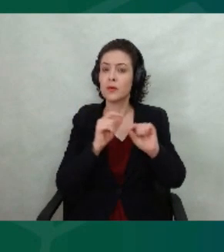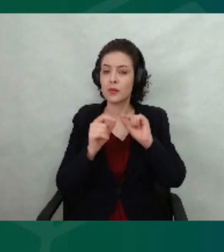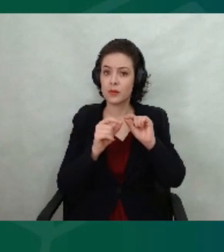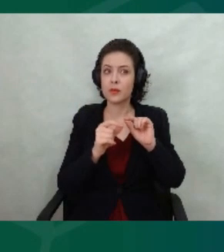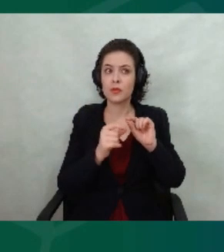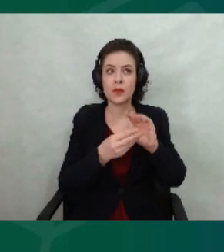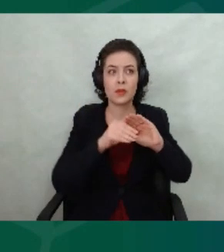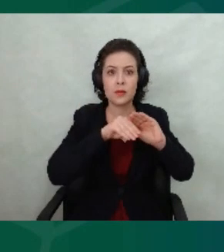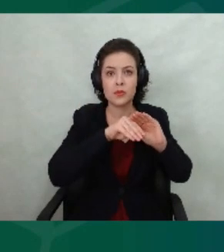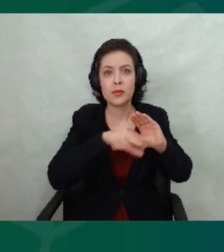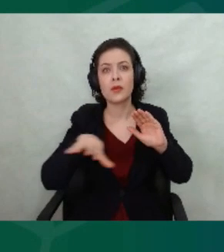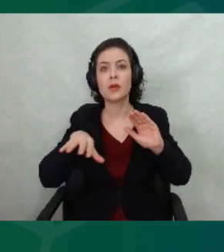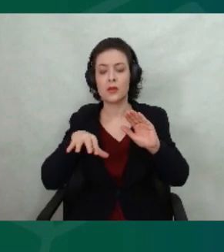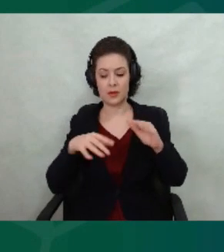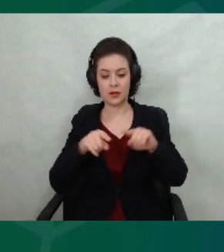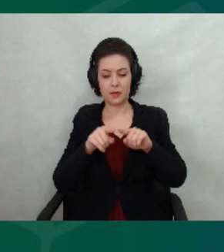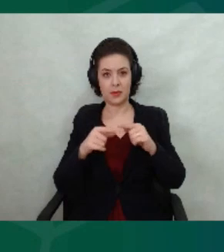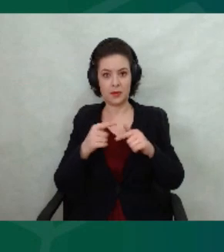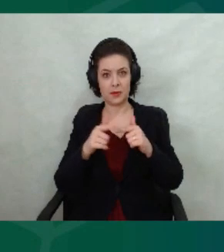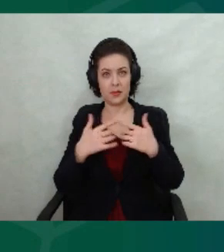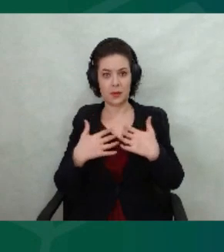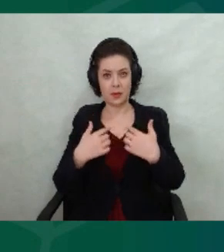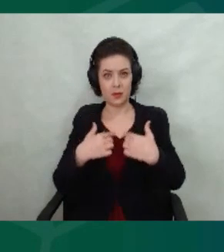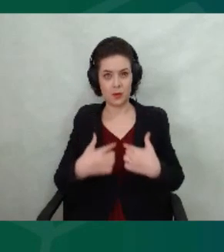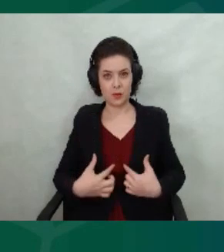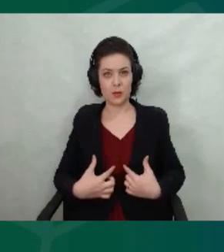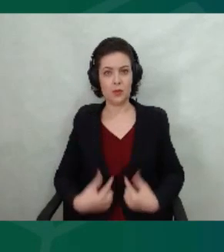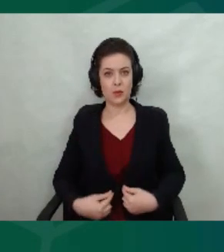as pneumonias. Próximo, por favor.